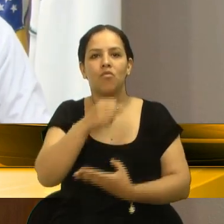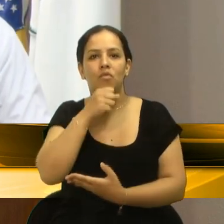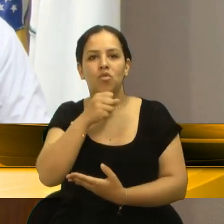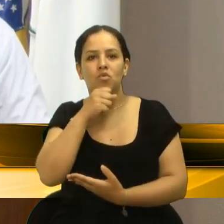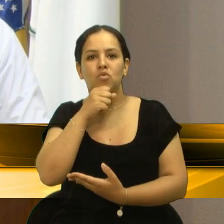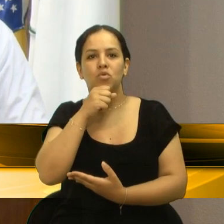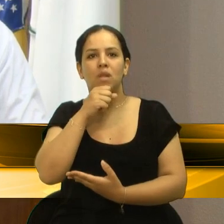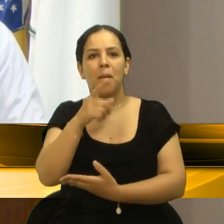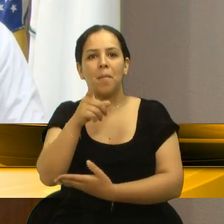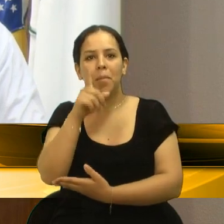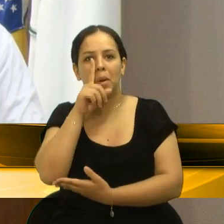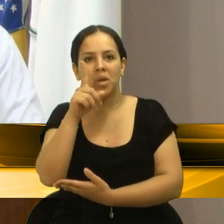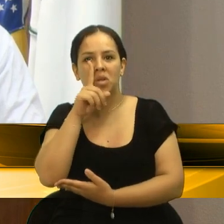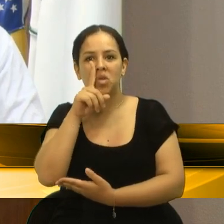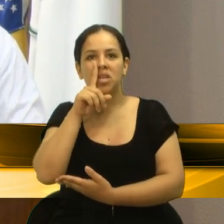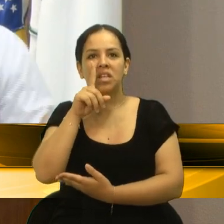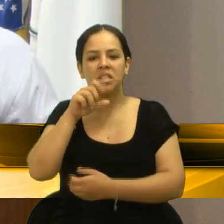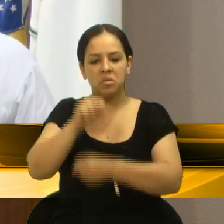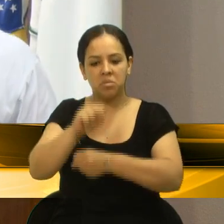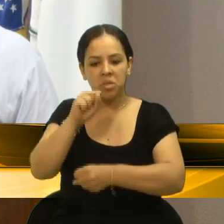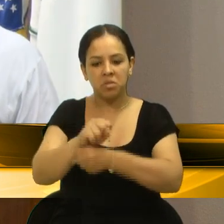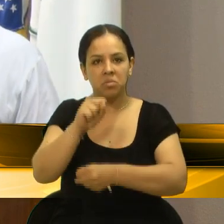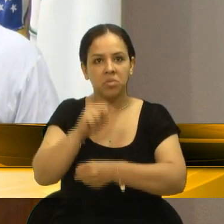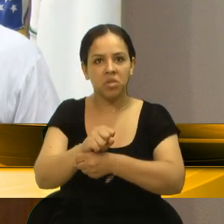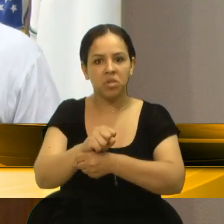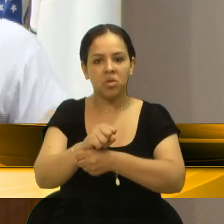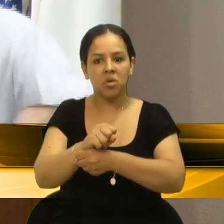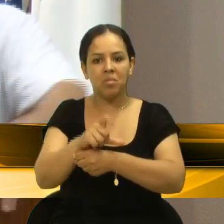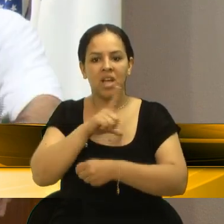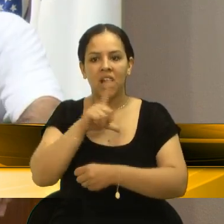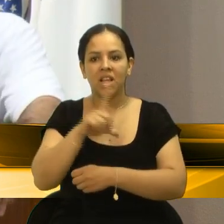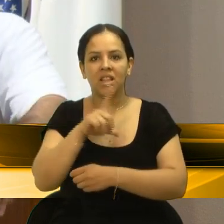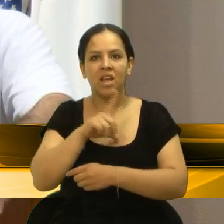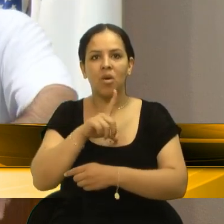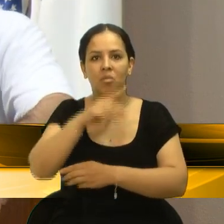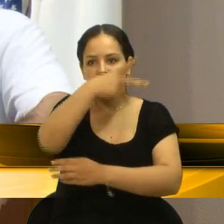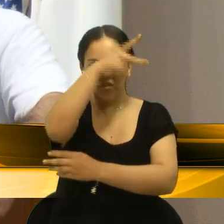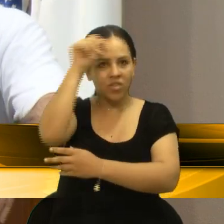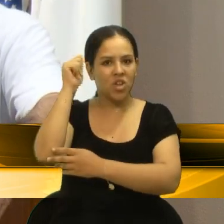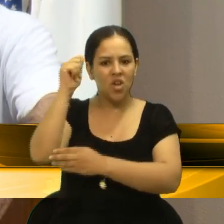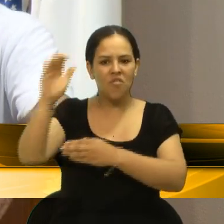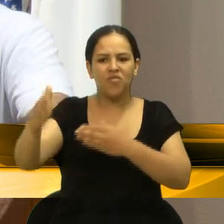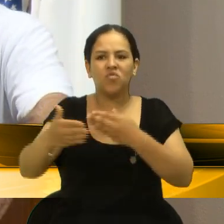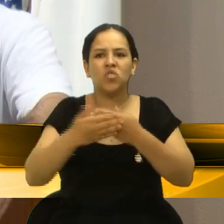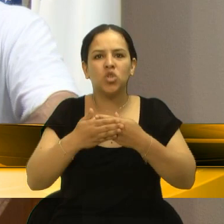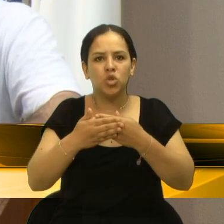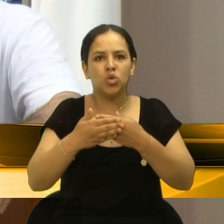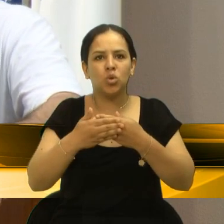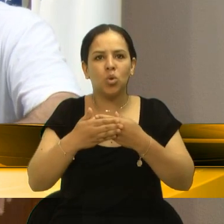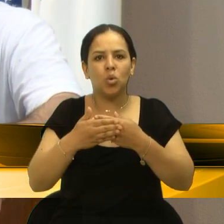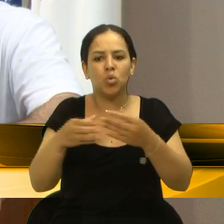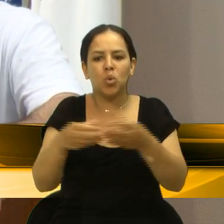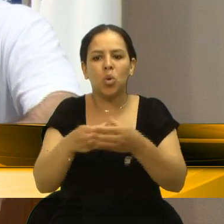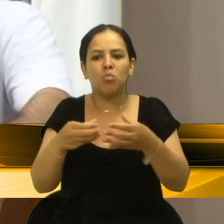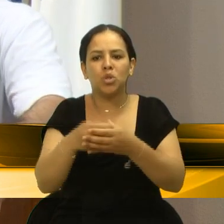humilharam, ficaram lá na escadaria para ser recebida pelo prefeito, fechou os clubes de mães.